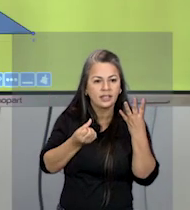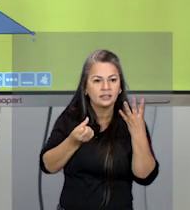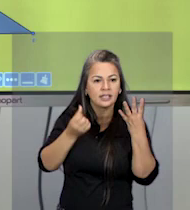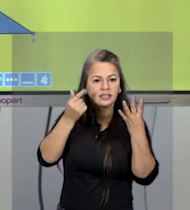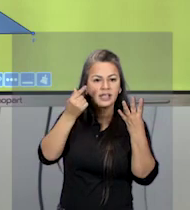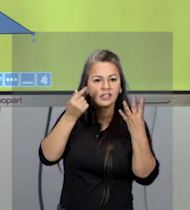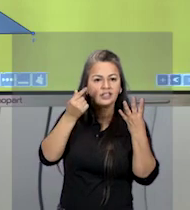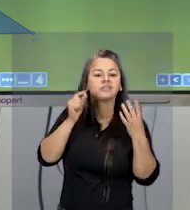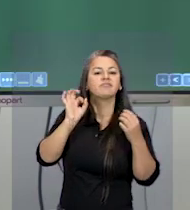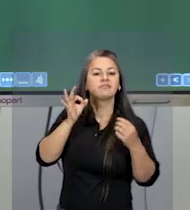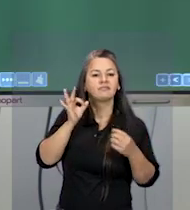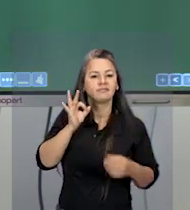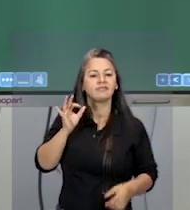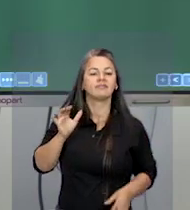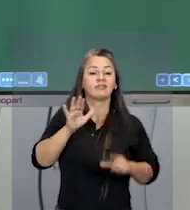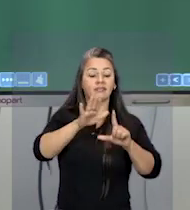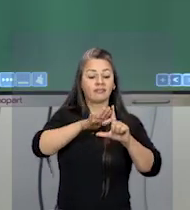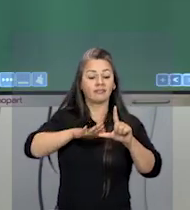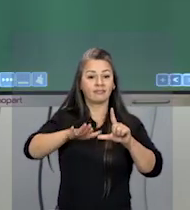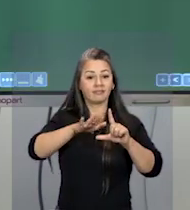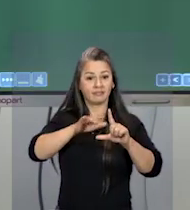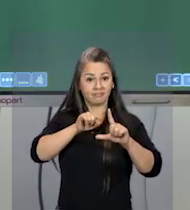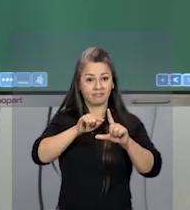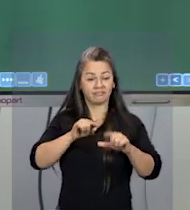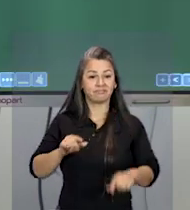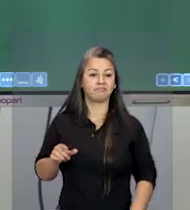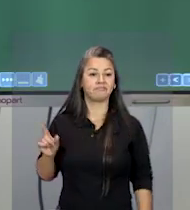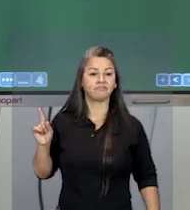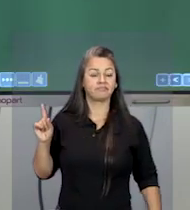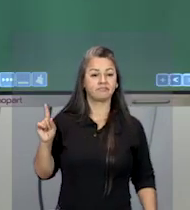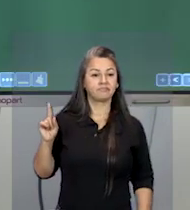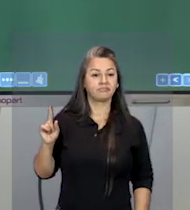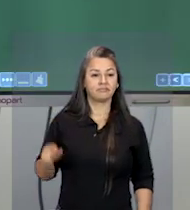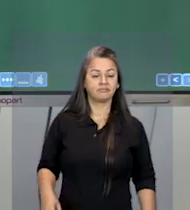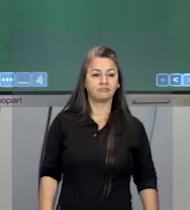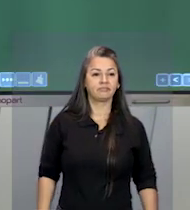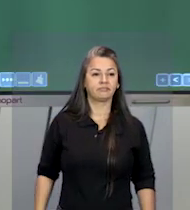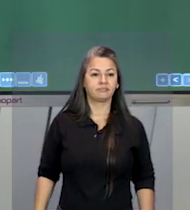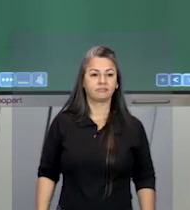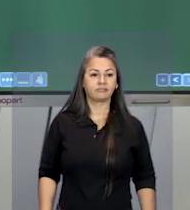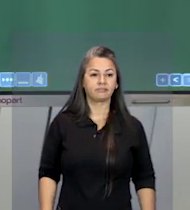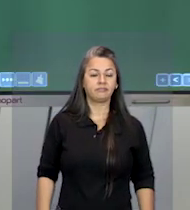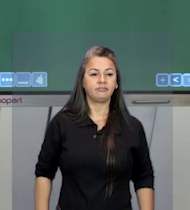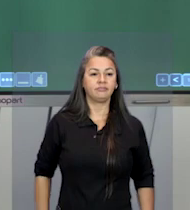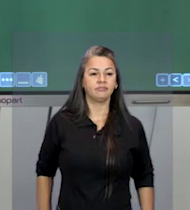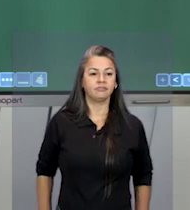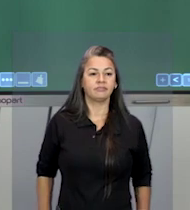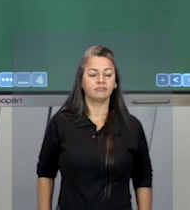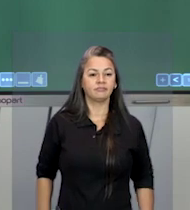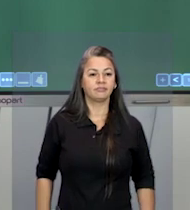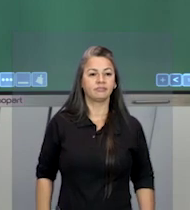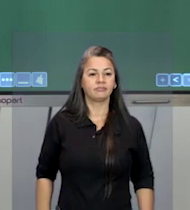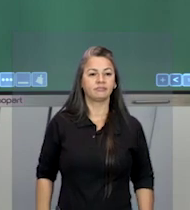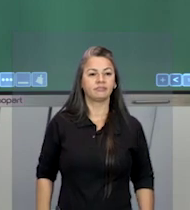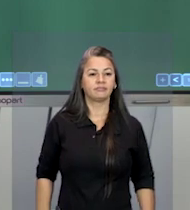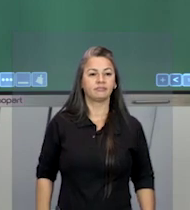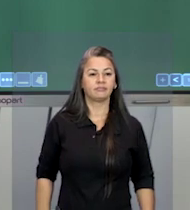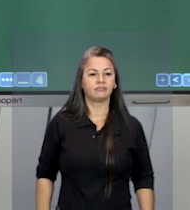6, 7,2. Então, tem o perímetro ABC é igual a